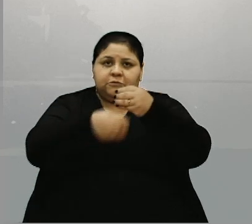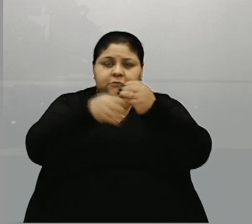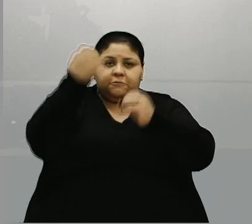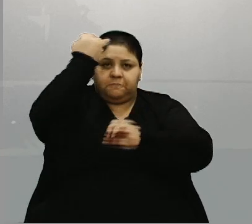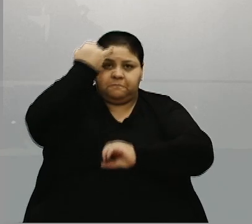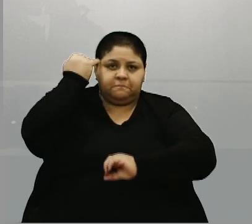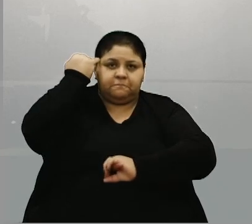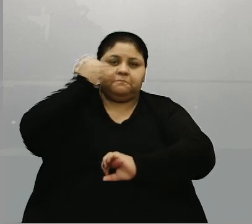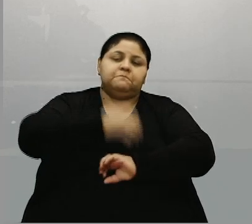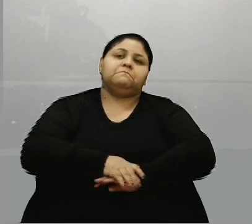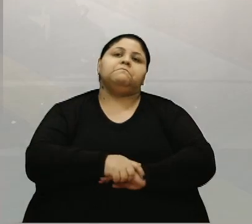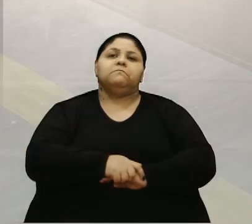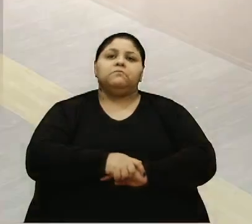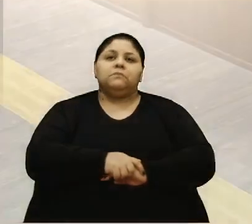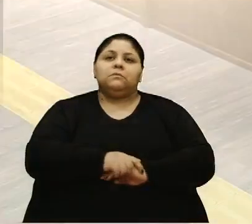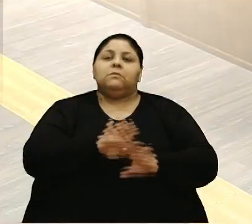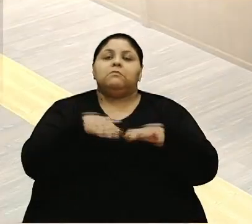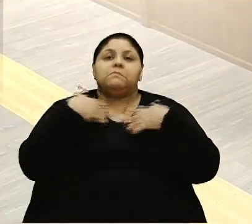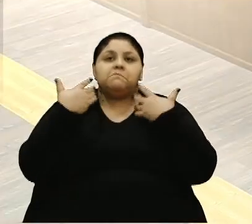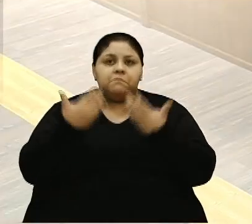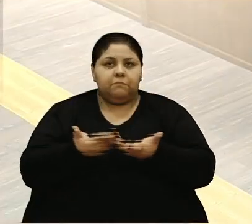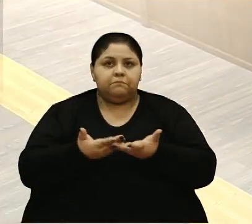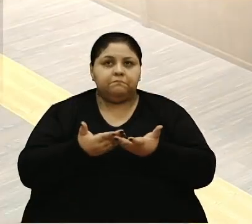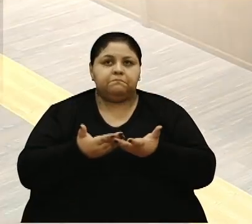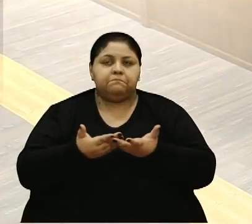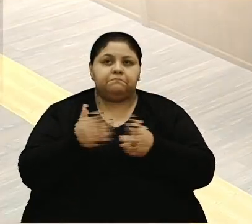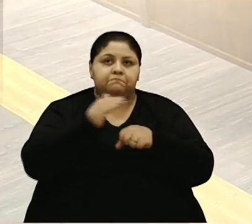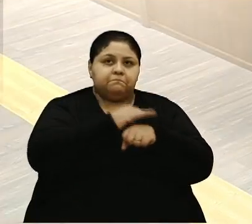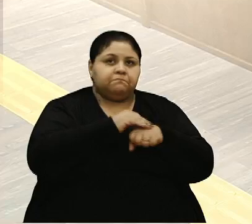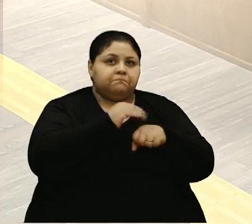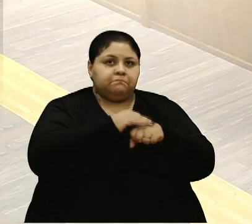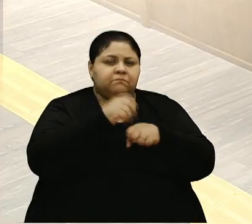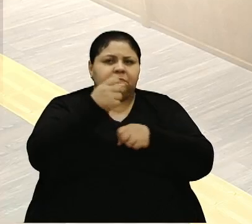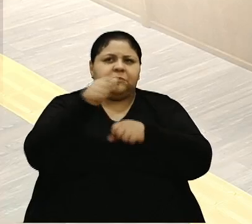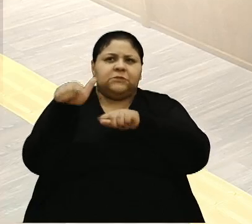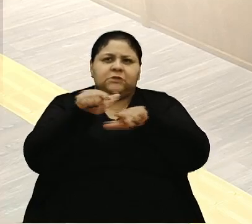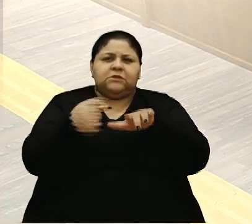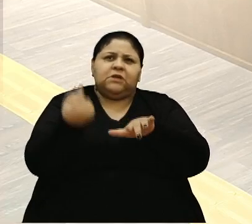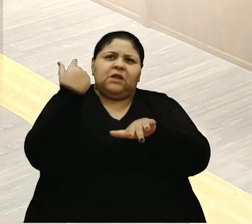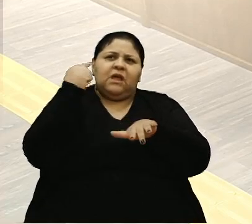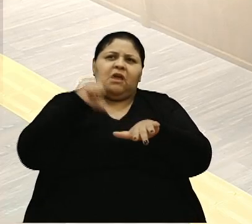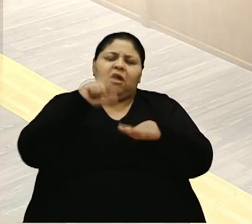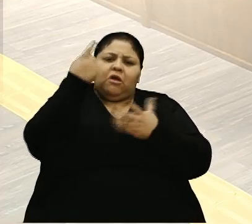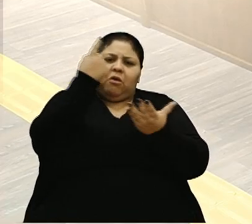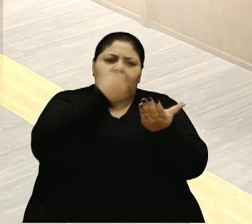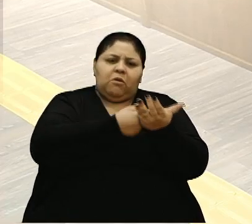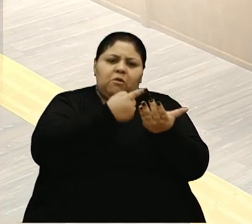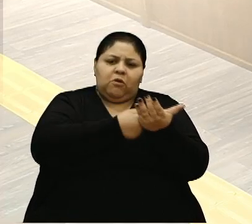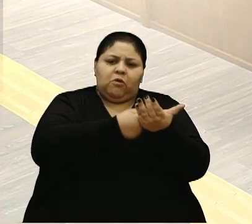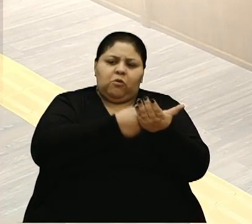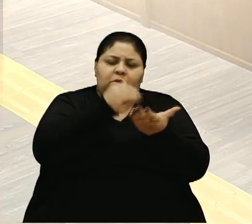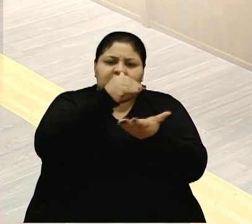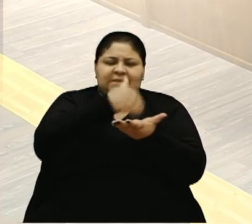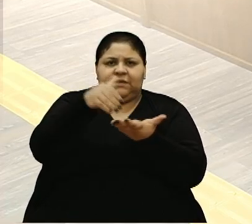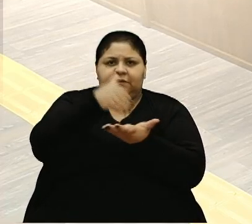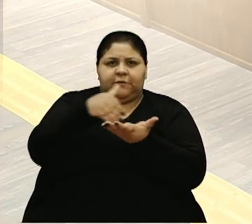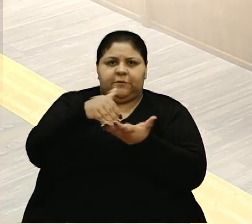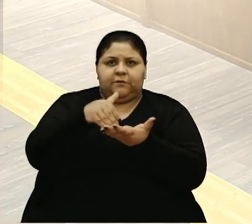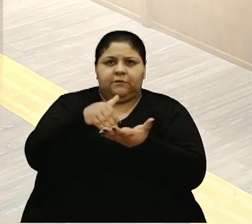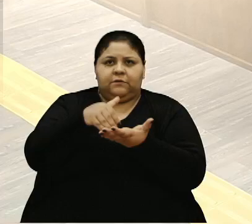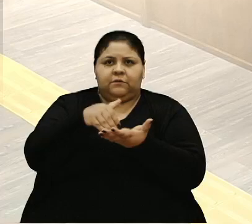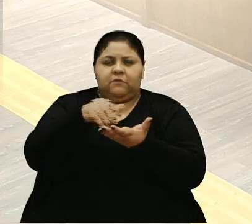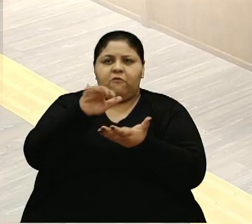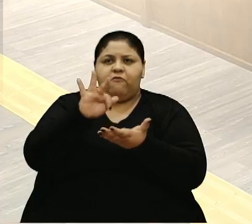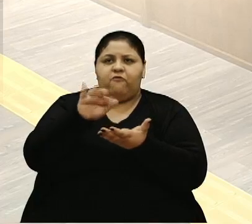D'Ambros. Bom, nobre colega, semana passada eu tive uma agenda com a secretária Flávia